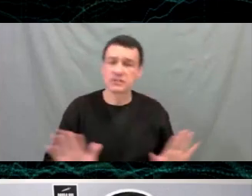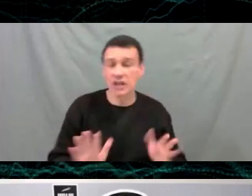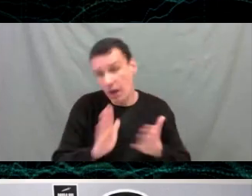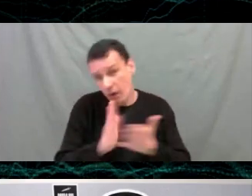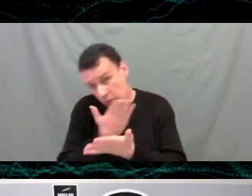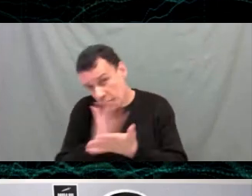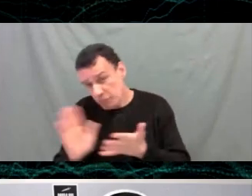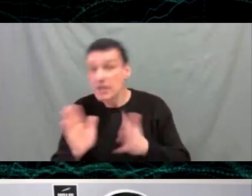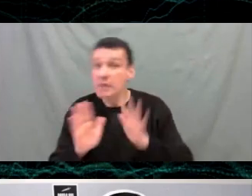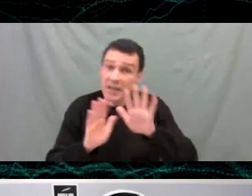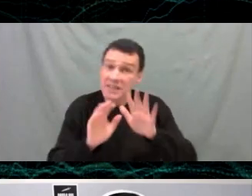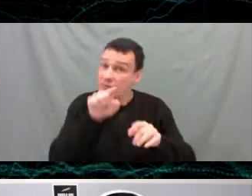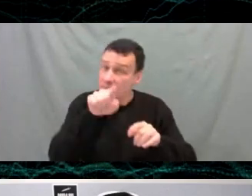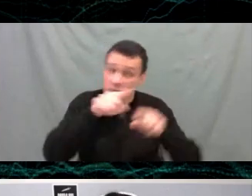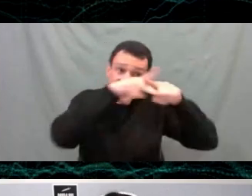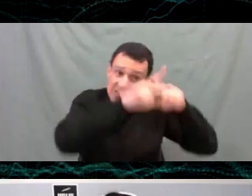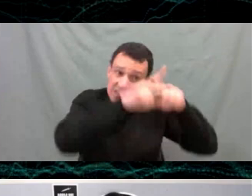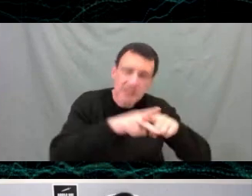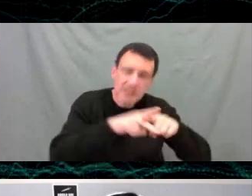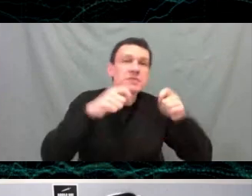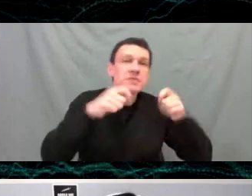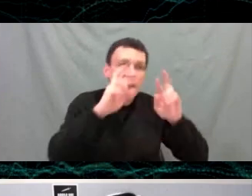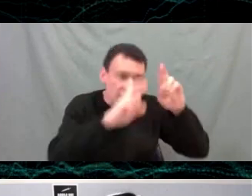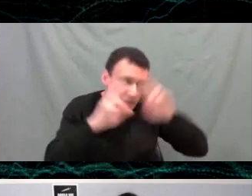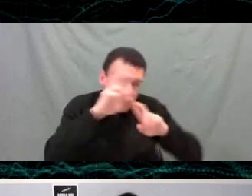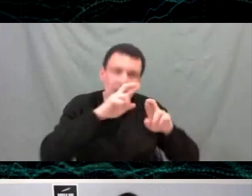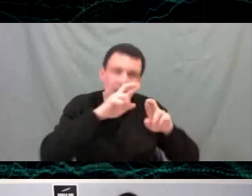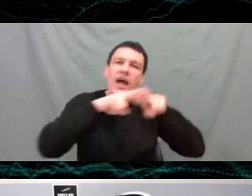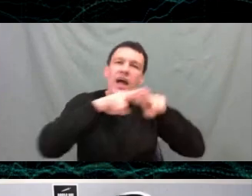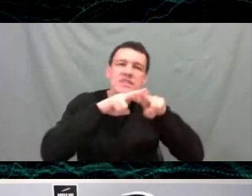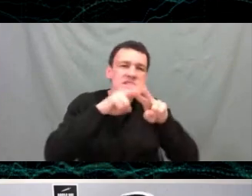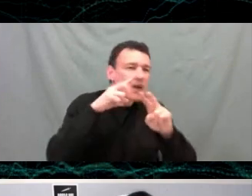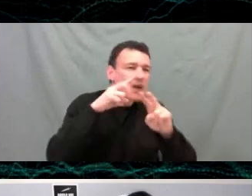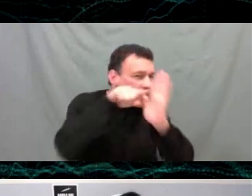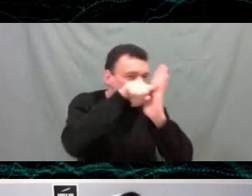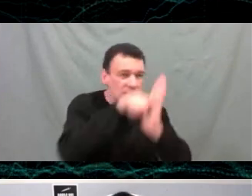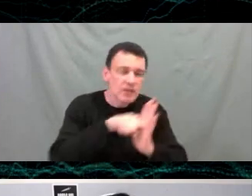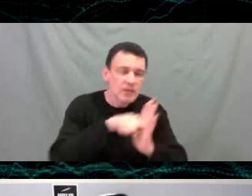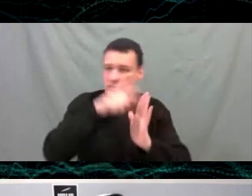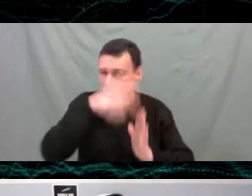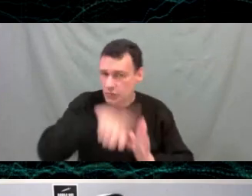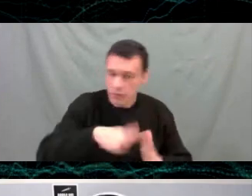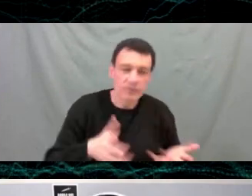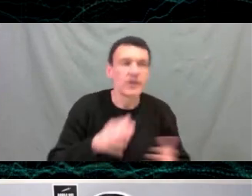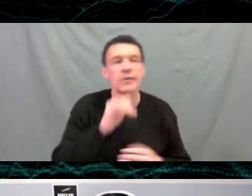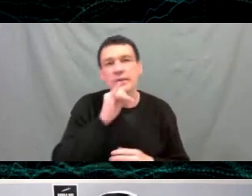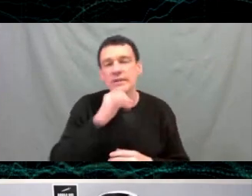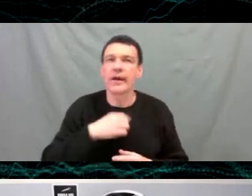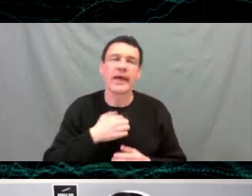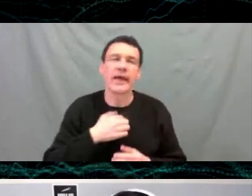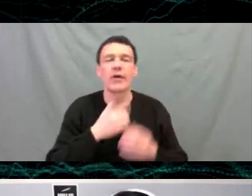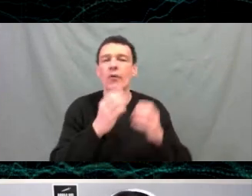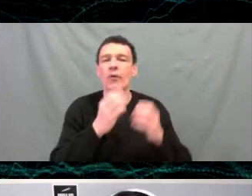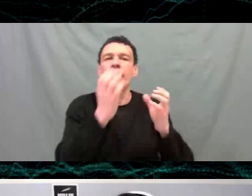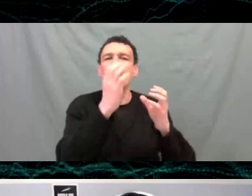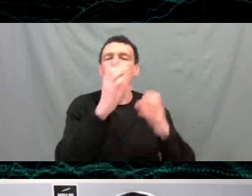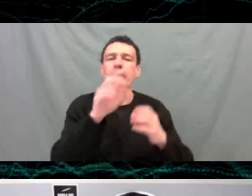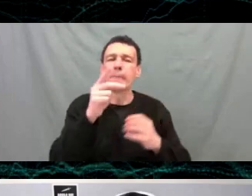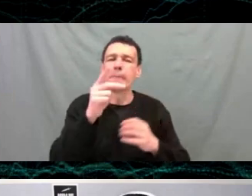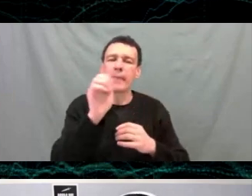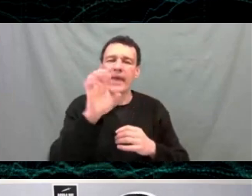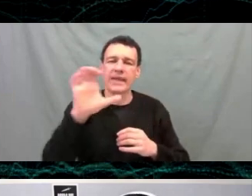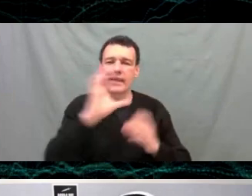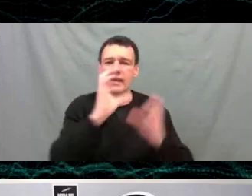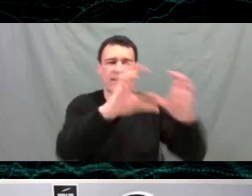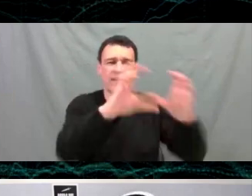isso é independentemente da forma como foi instalado. Então, instalei via package, ok, configura. Eu instalei via source e eu defini um monte de parâmetros lá, compilando